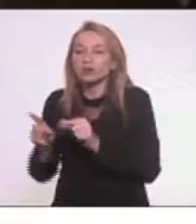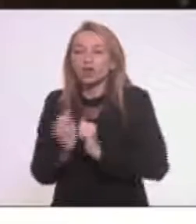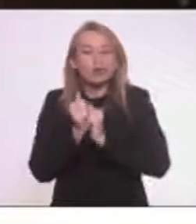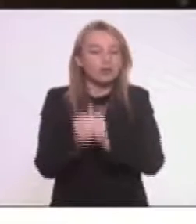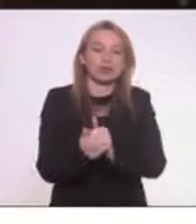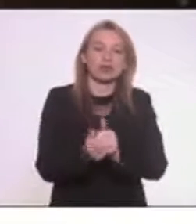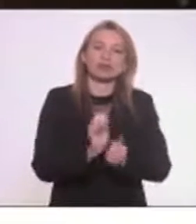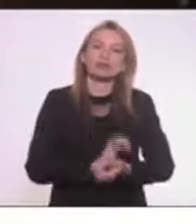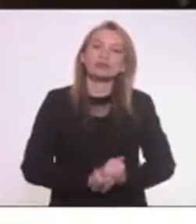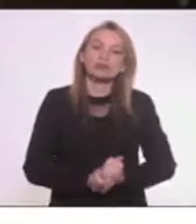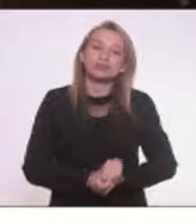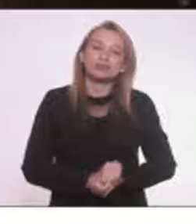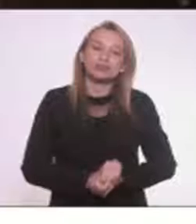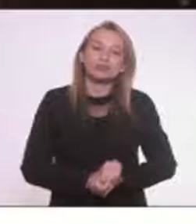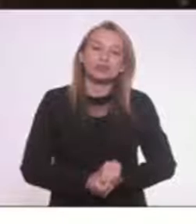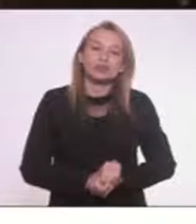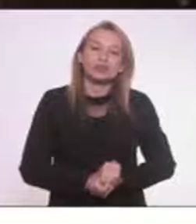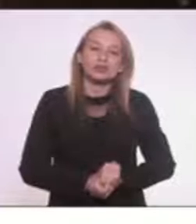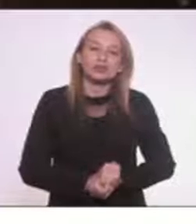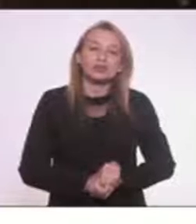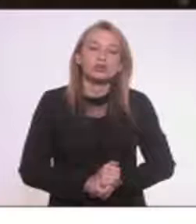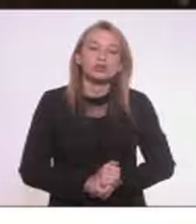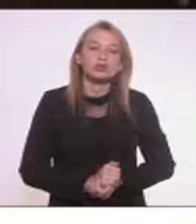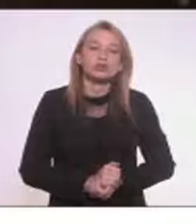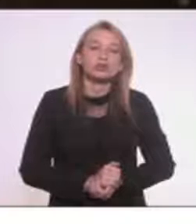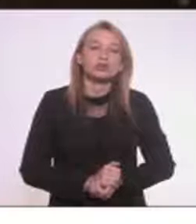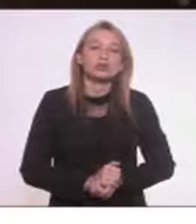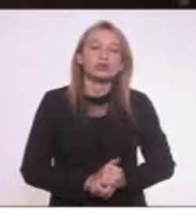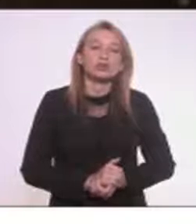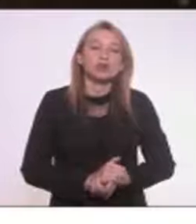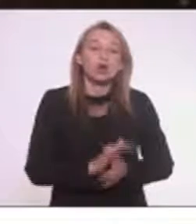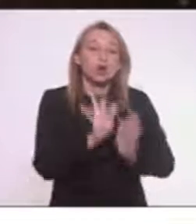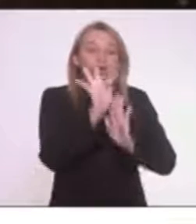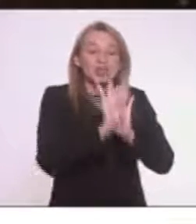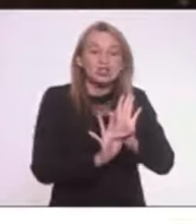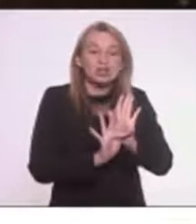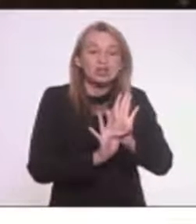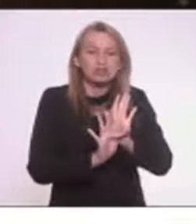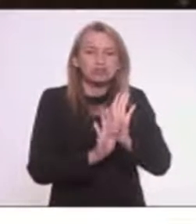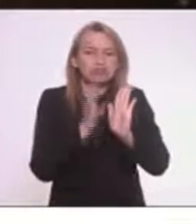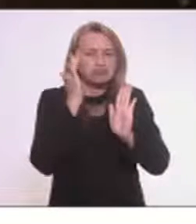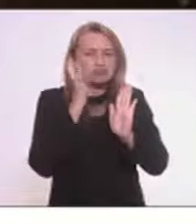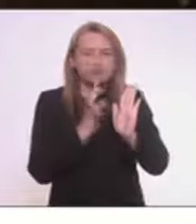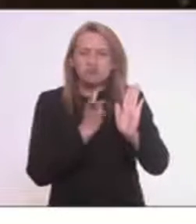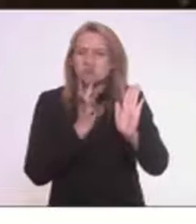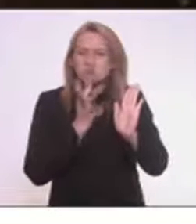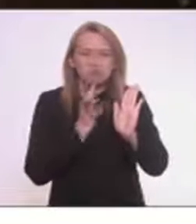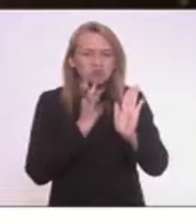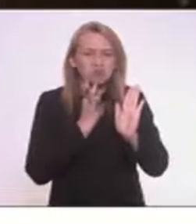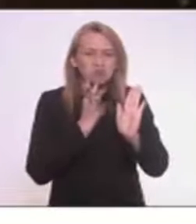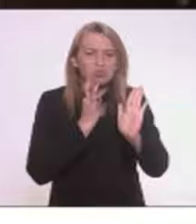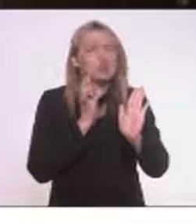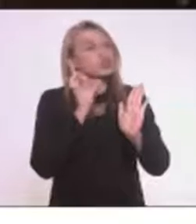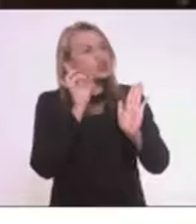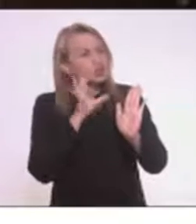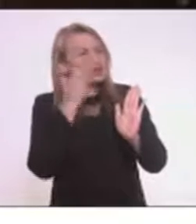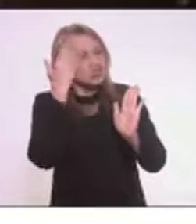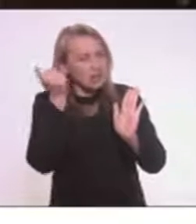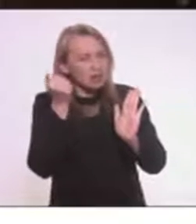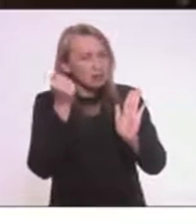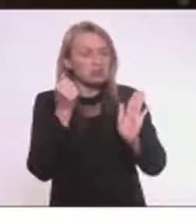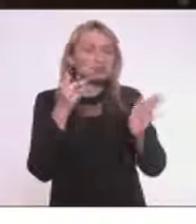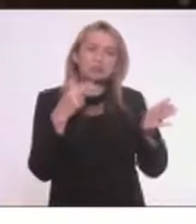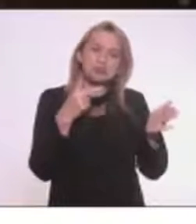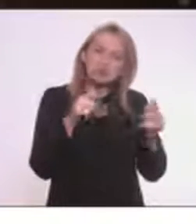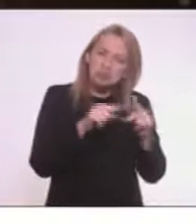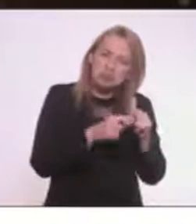encaminhamento, tem um entendimento da maneira que o texto está, que ele causa um estrago administrativo, se